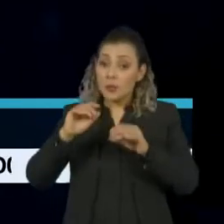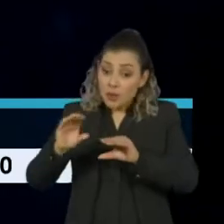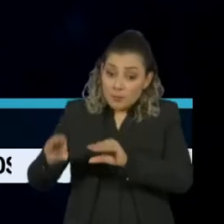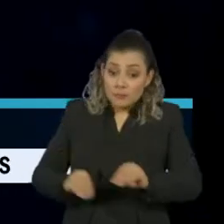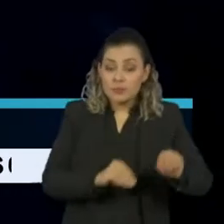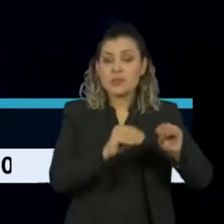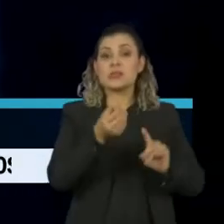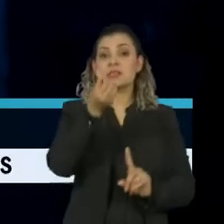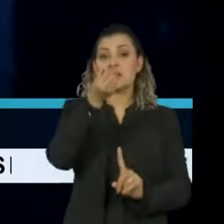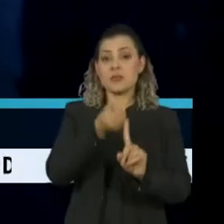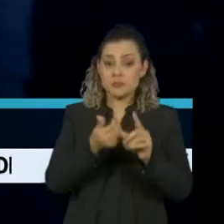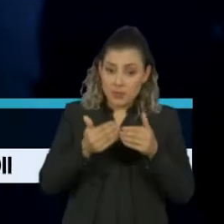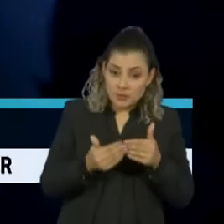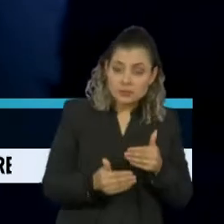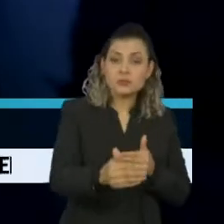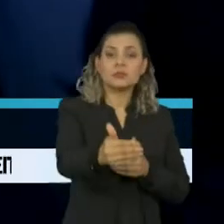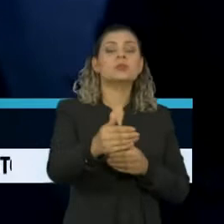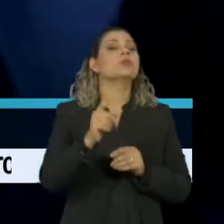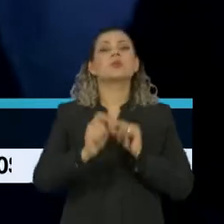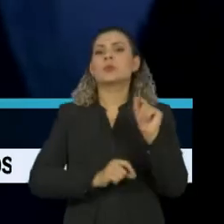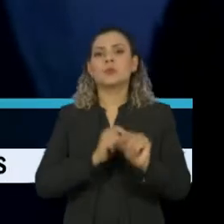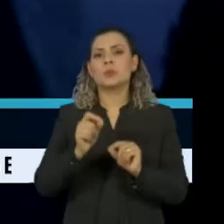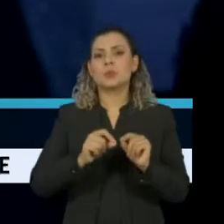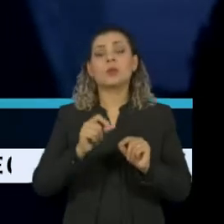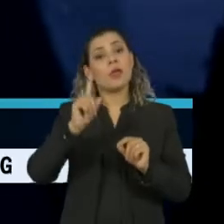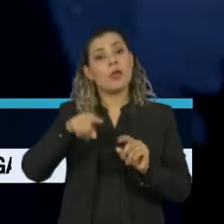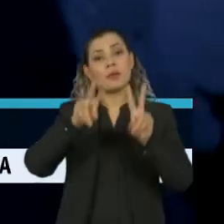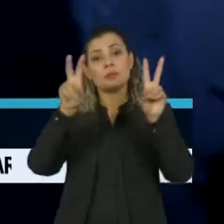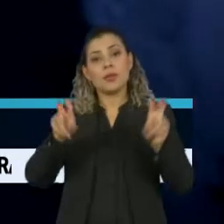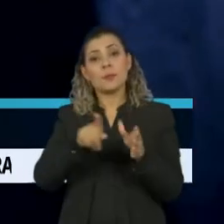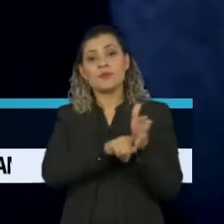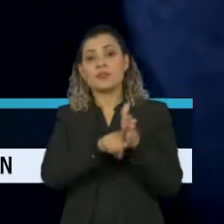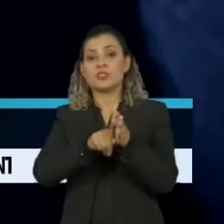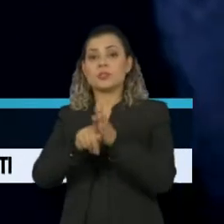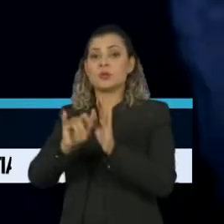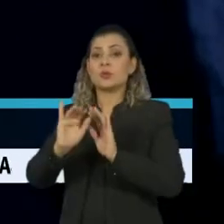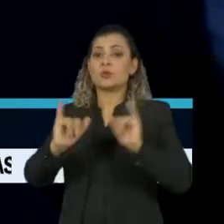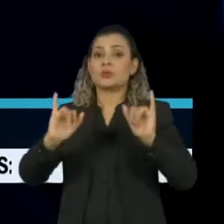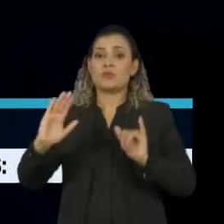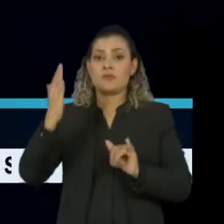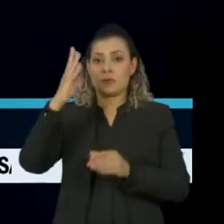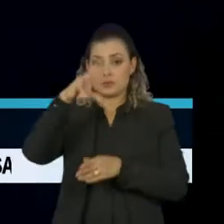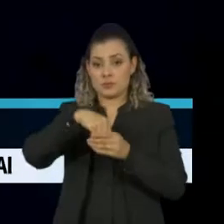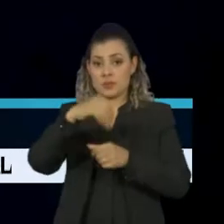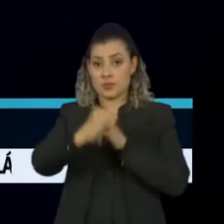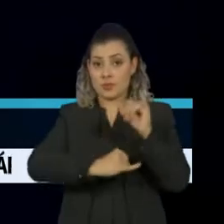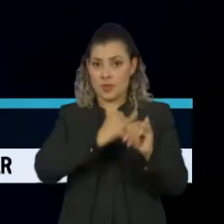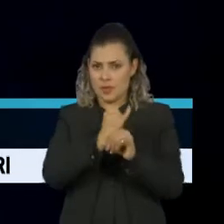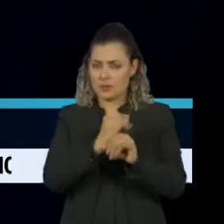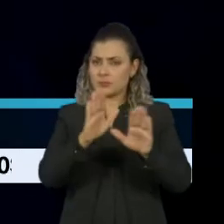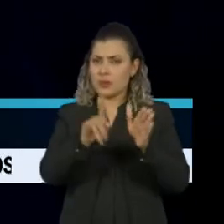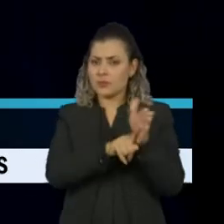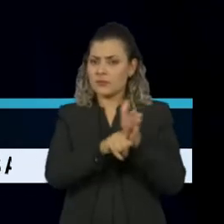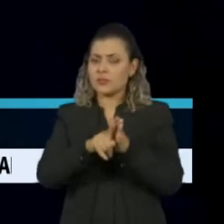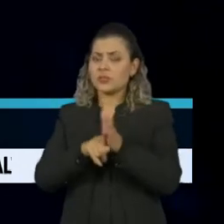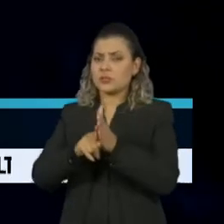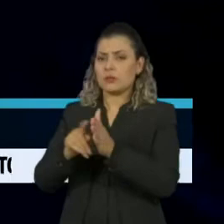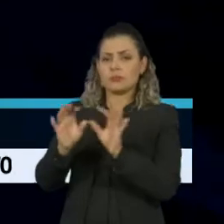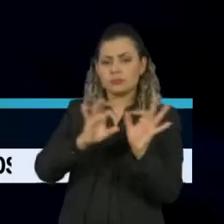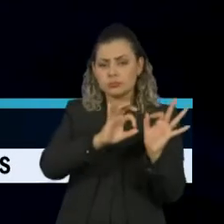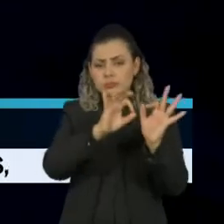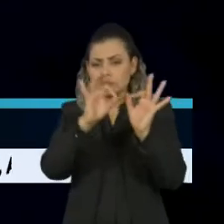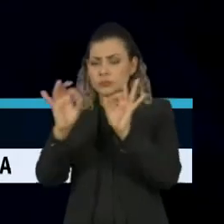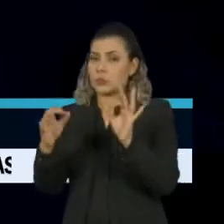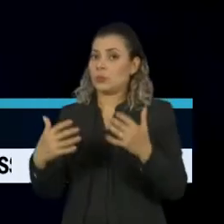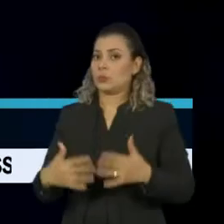por mais seis meses o inquérito comandado pela corte sobre o uso de notícias falsas na internet a investigação é acompanhada